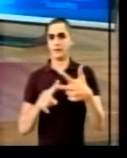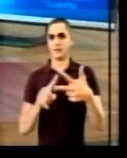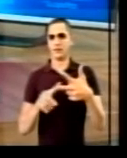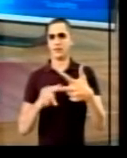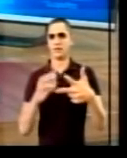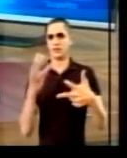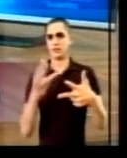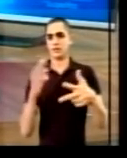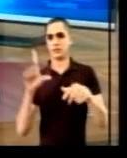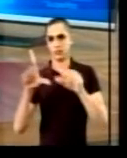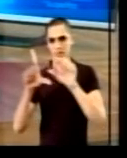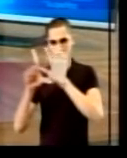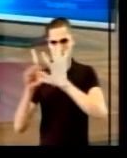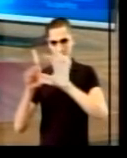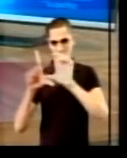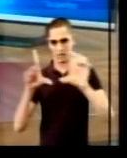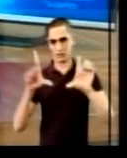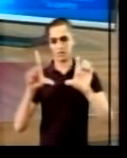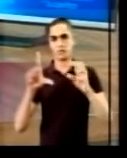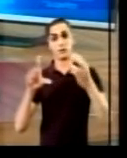hoje nós